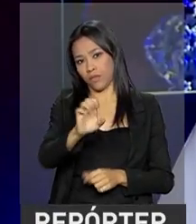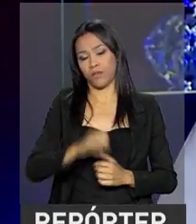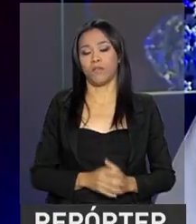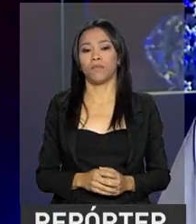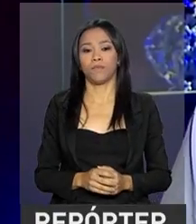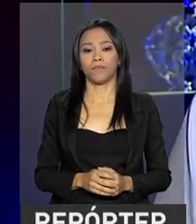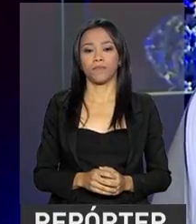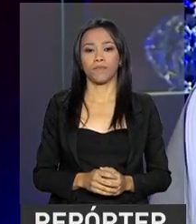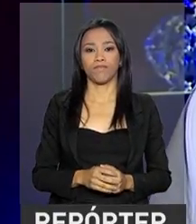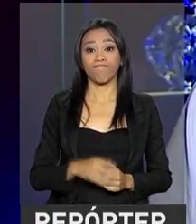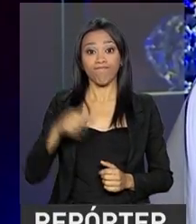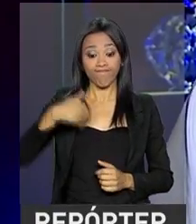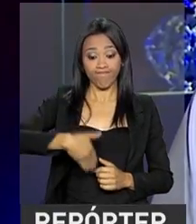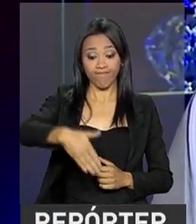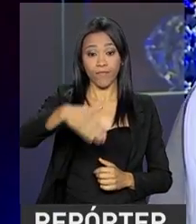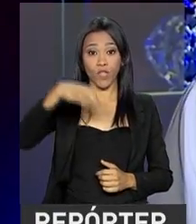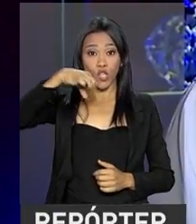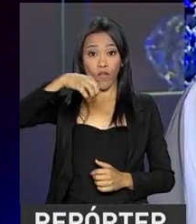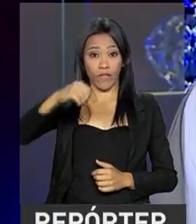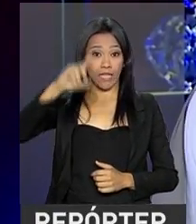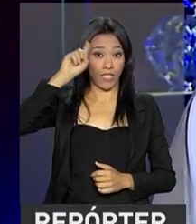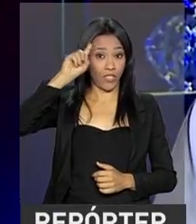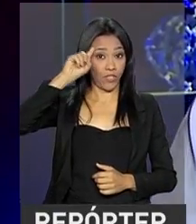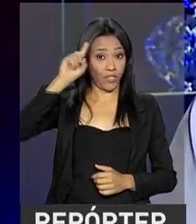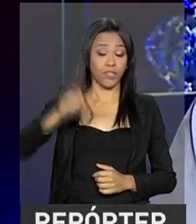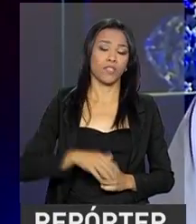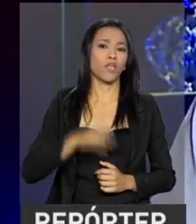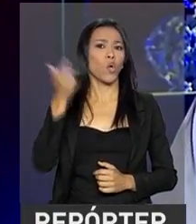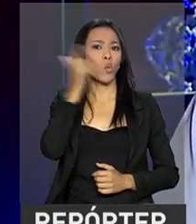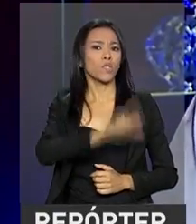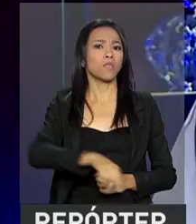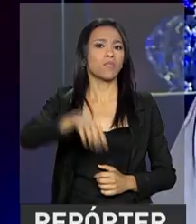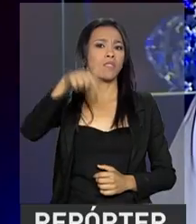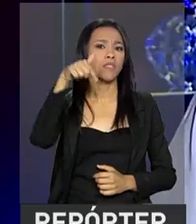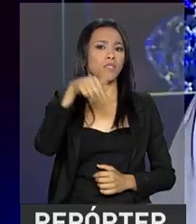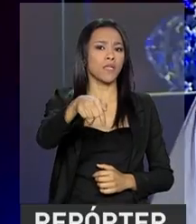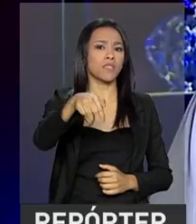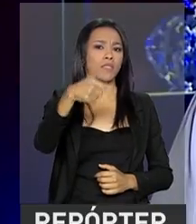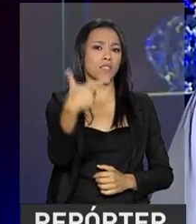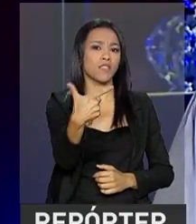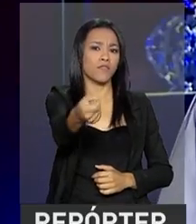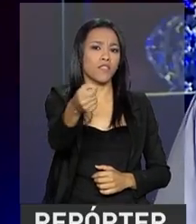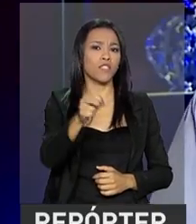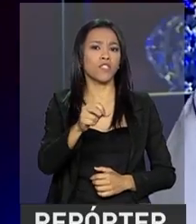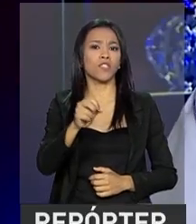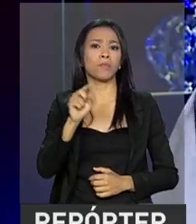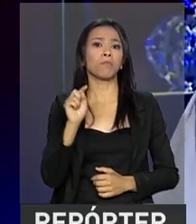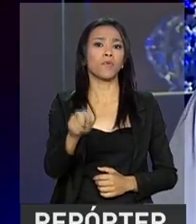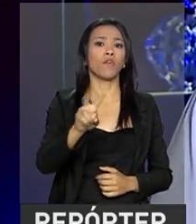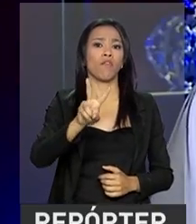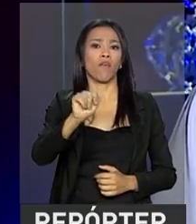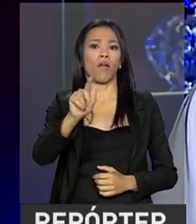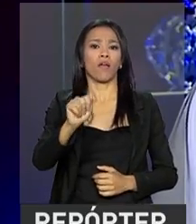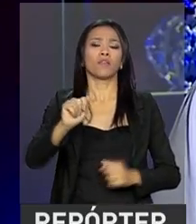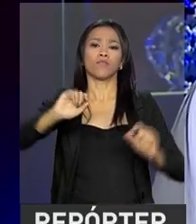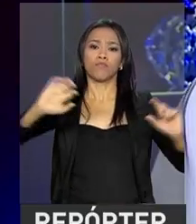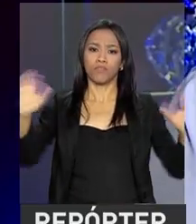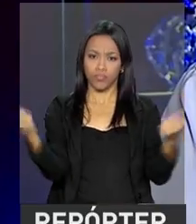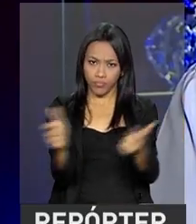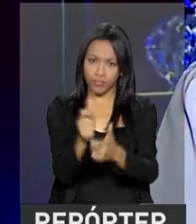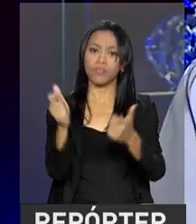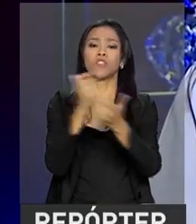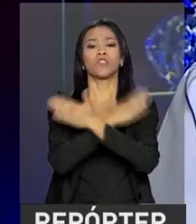Nesses 90 dias, nós conseguimos 720 mil vagas, portanto, diminuiu o desemprego